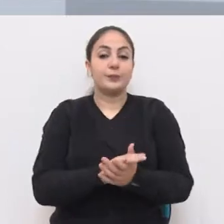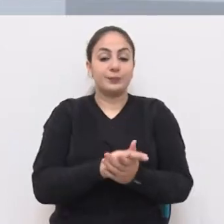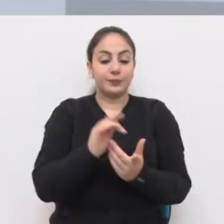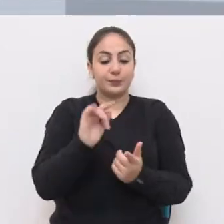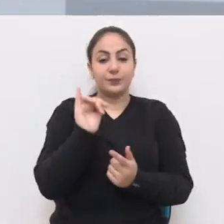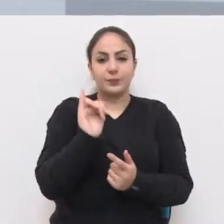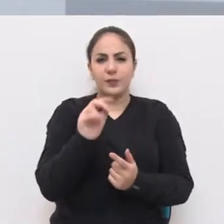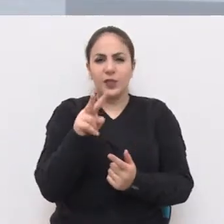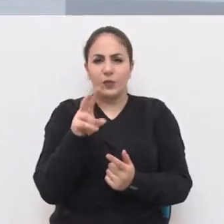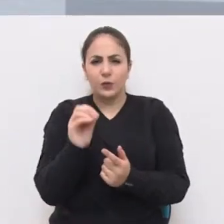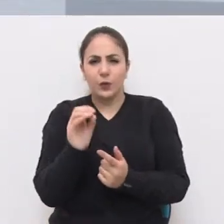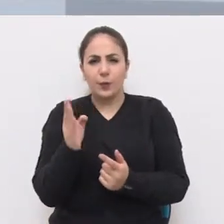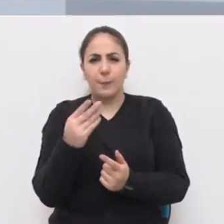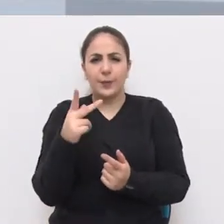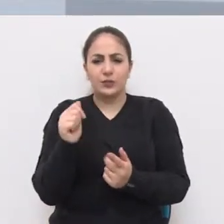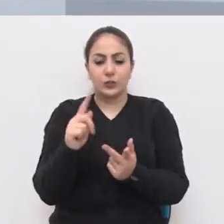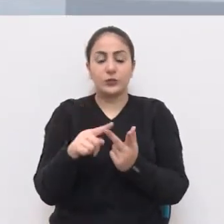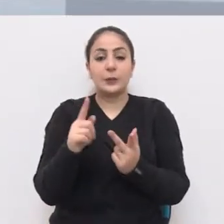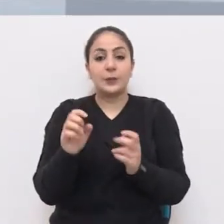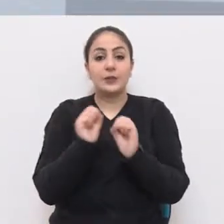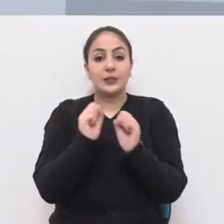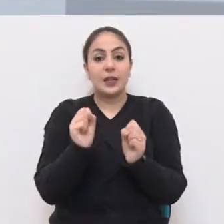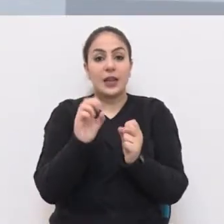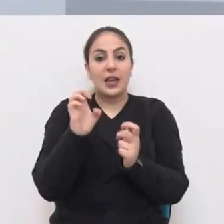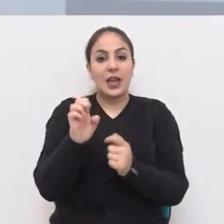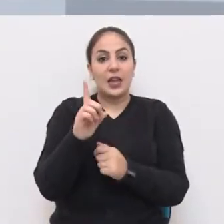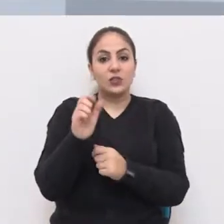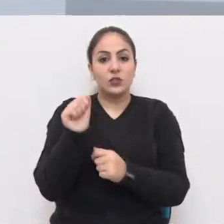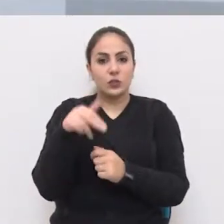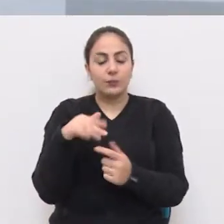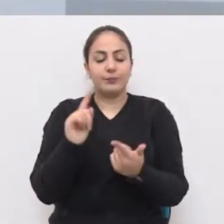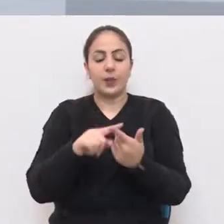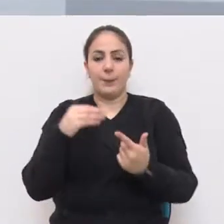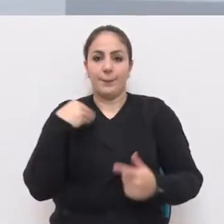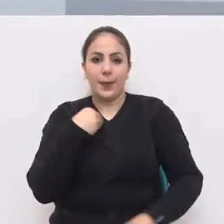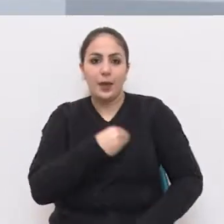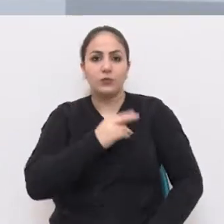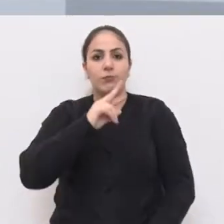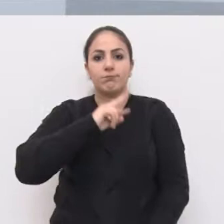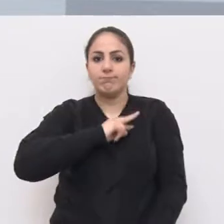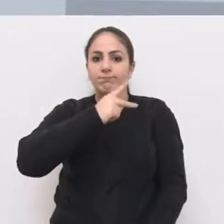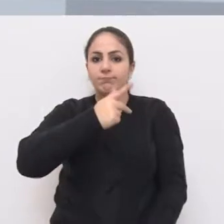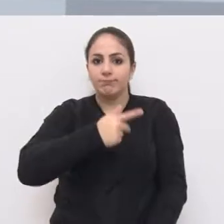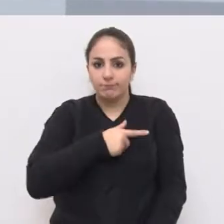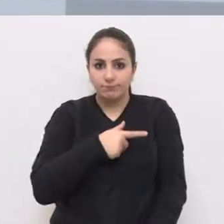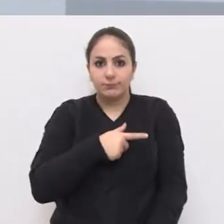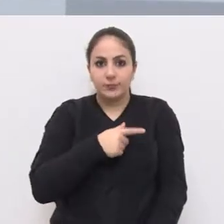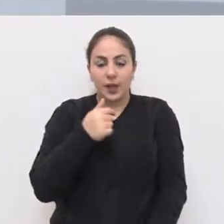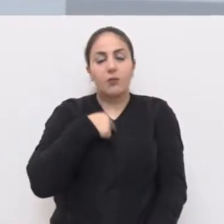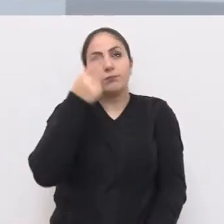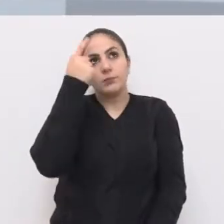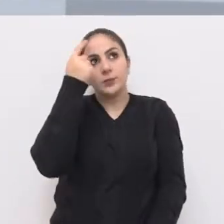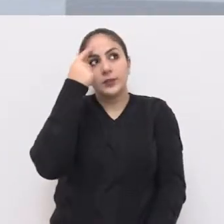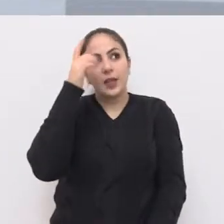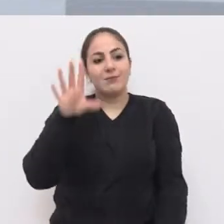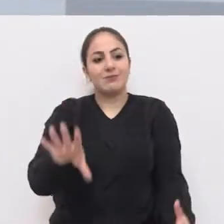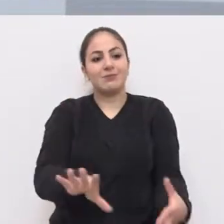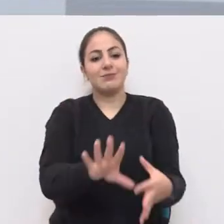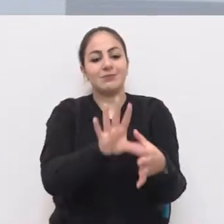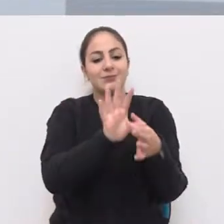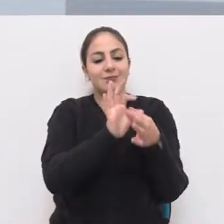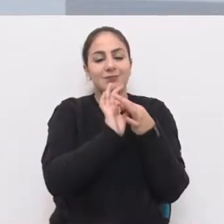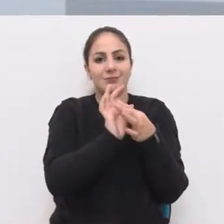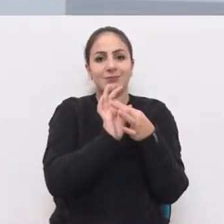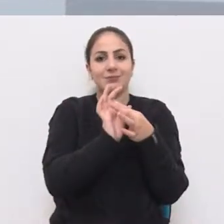nosso secretário, até o Dr. Edson Nunes, que é médico, veterinário. Então a ideia é unir o útil ao